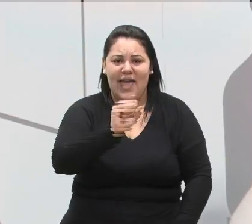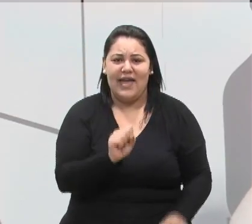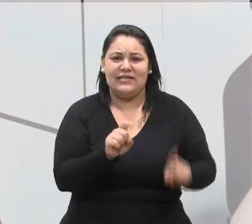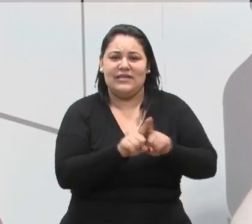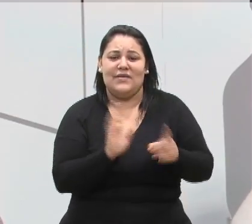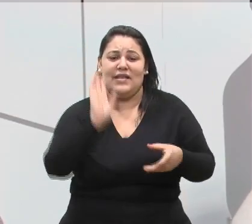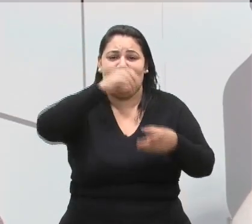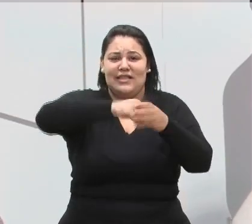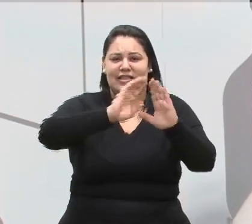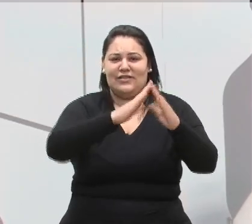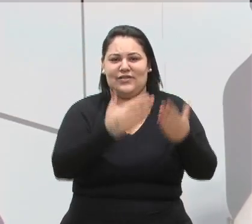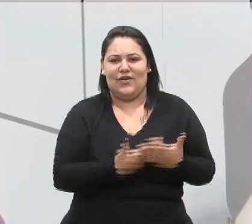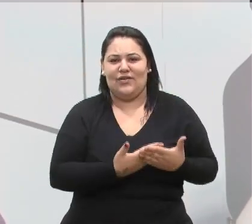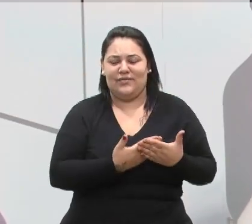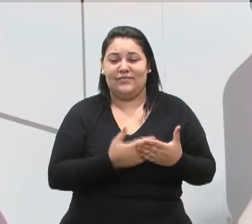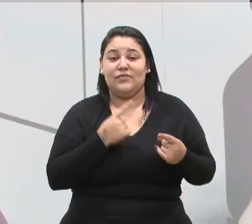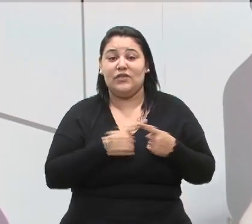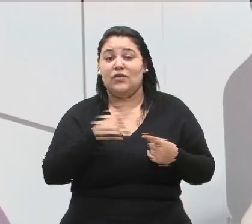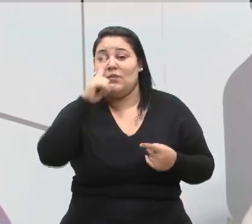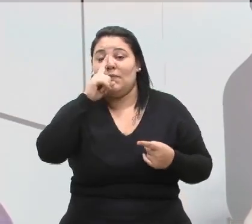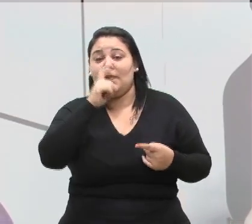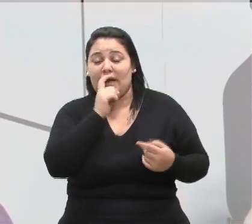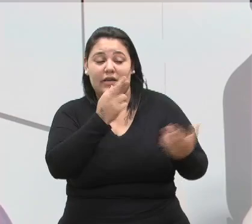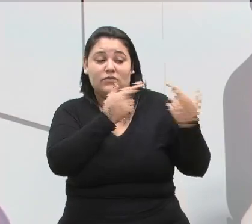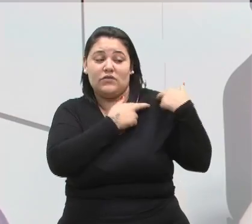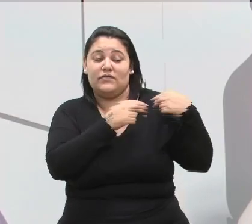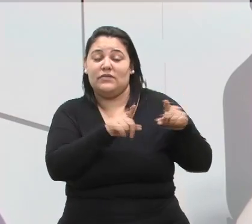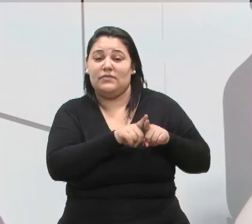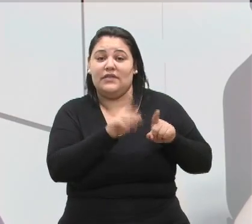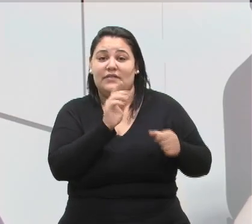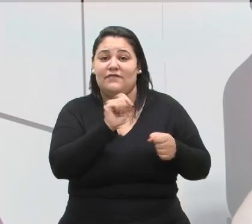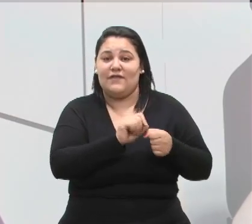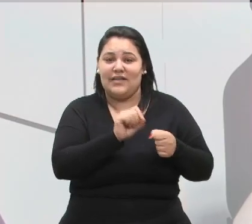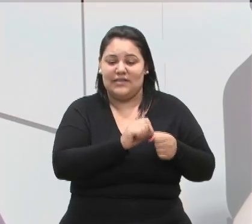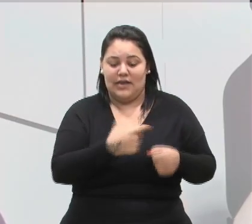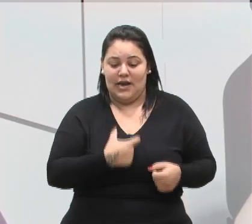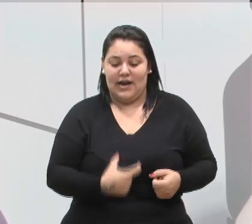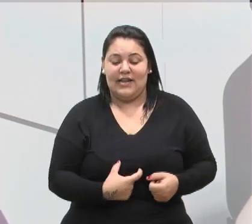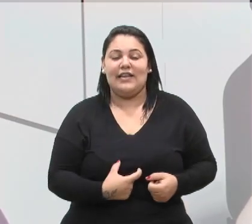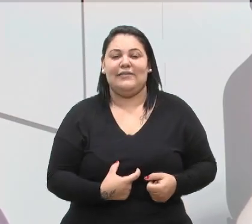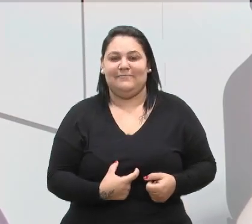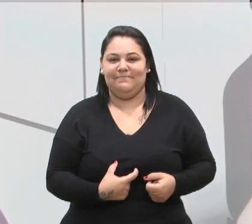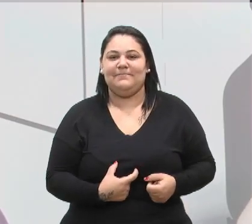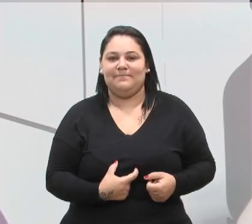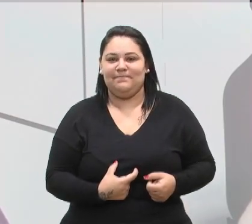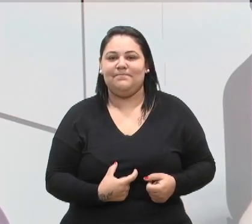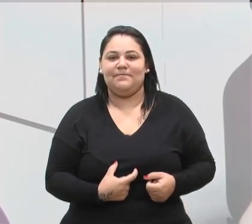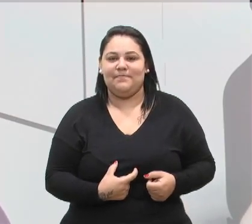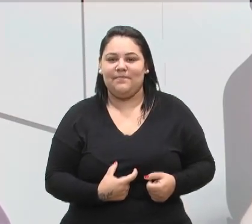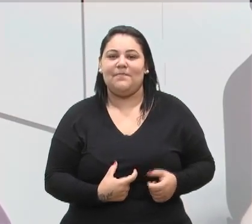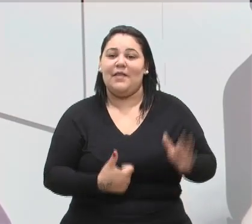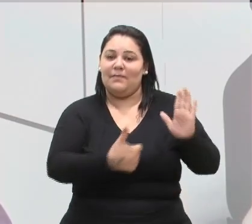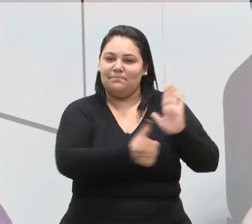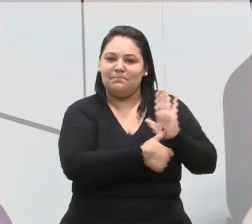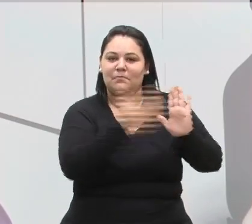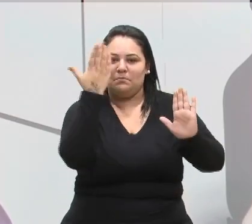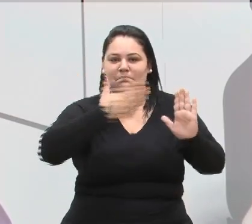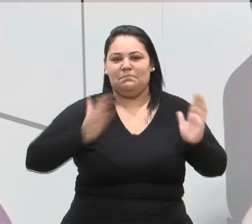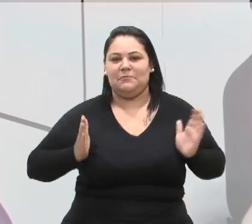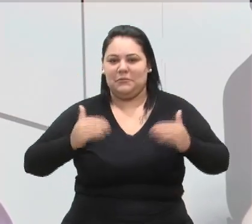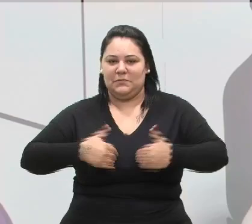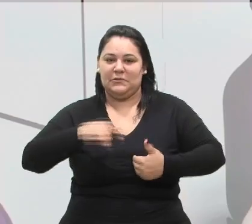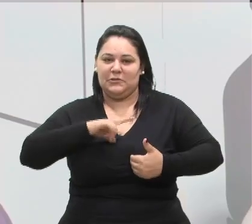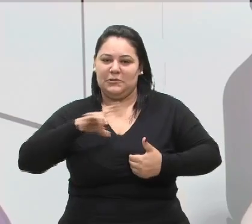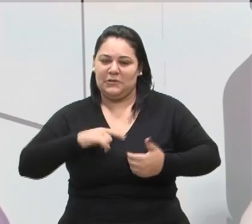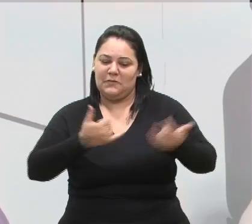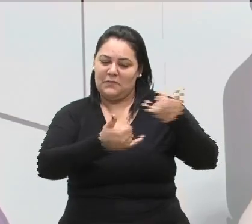escolas, para que os pais, os responsáveis, né, façam a carteirinha dos seus filhos, para que a gente tenha esses dados e a gente continue,